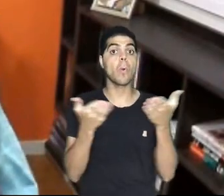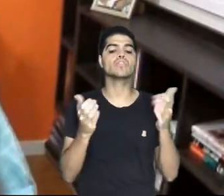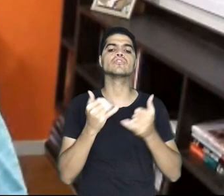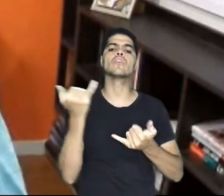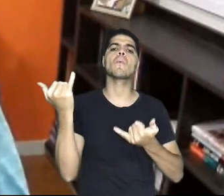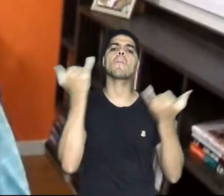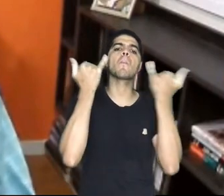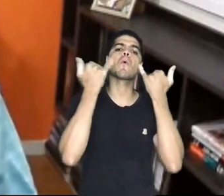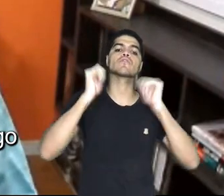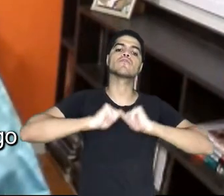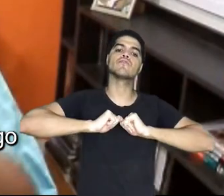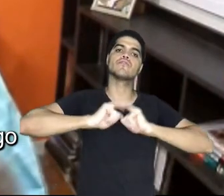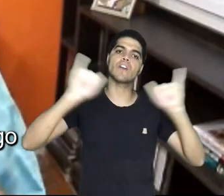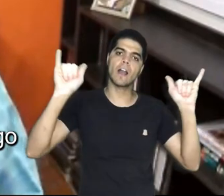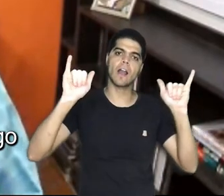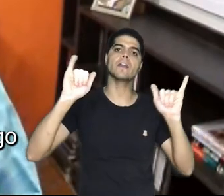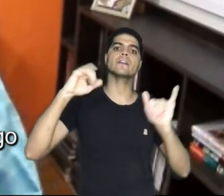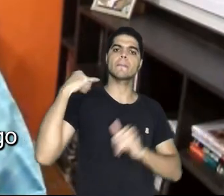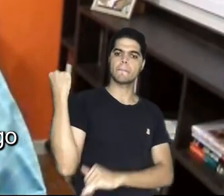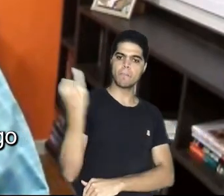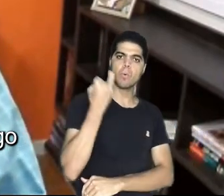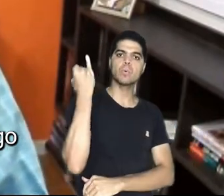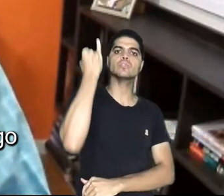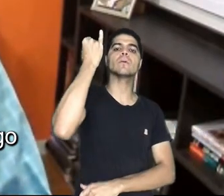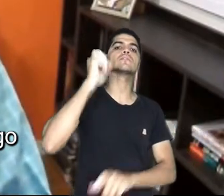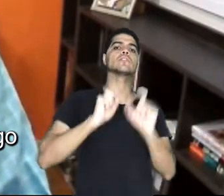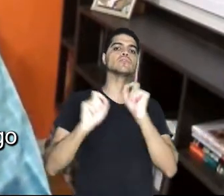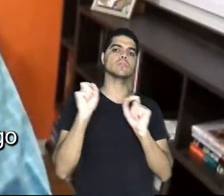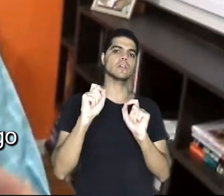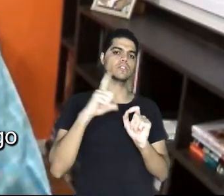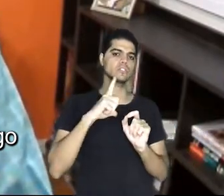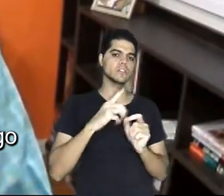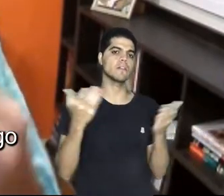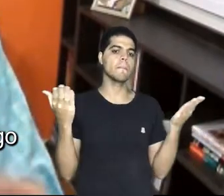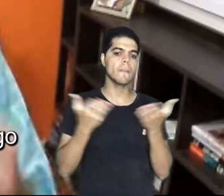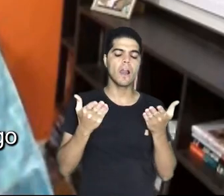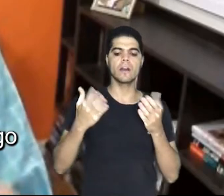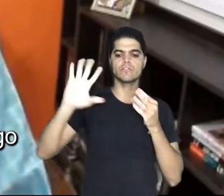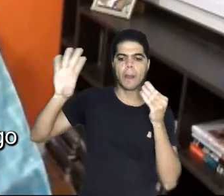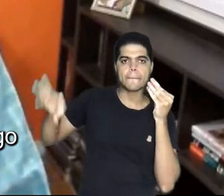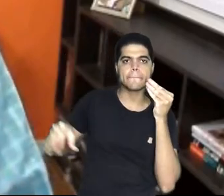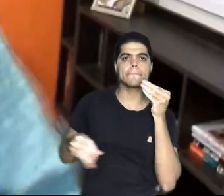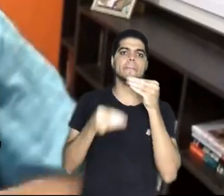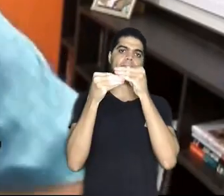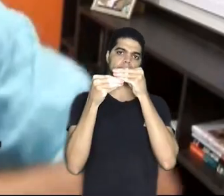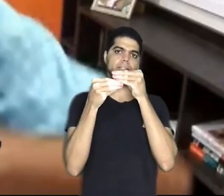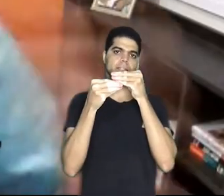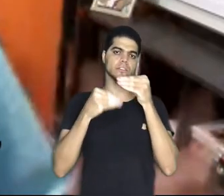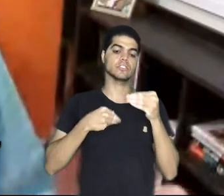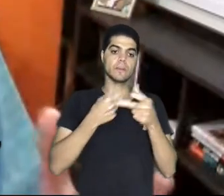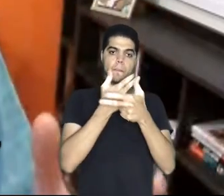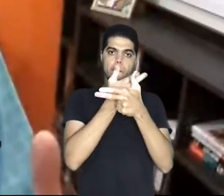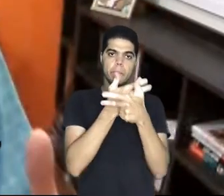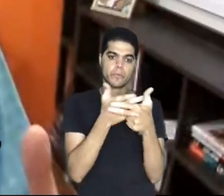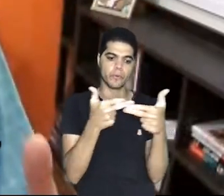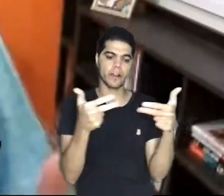importante afirmar isso. E é muito mais importante acrescentar algo em termos de uma compreensão, de uma